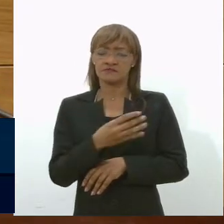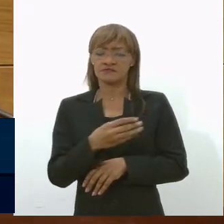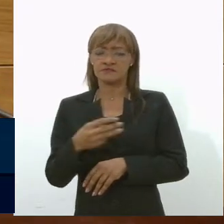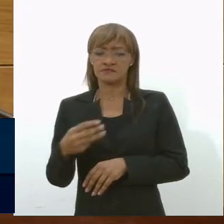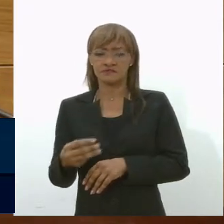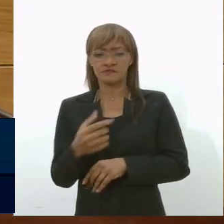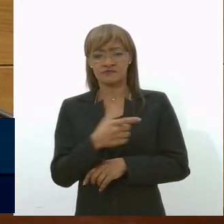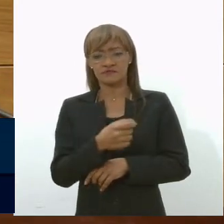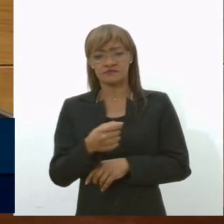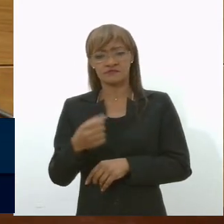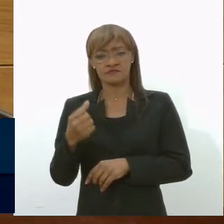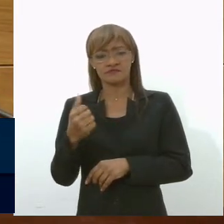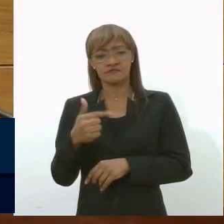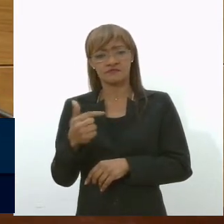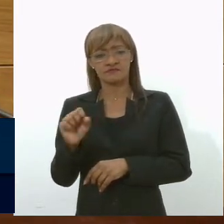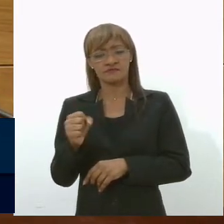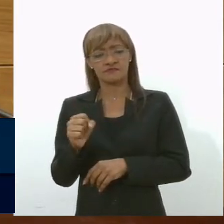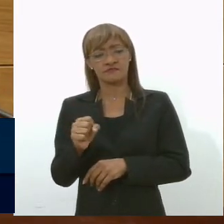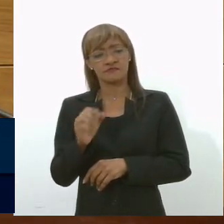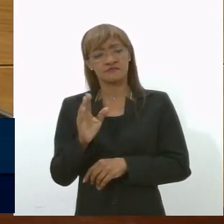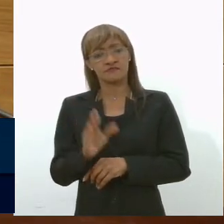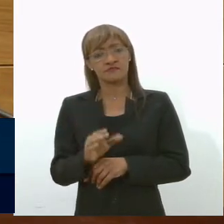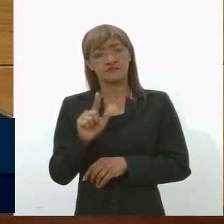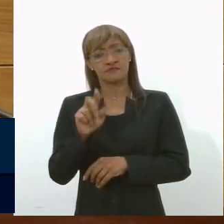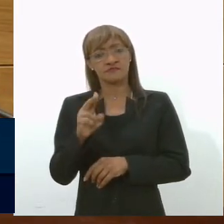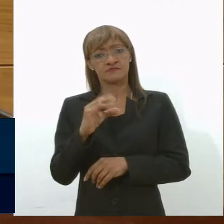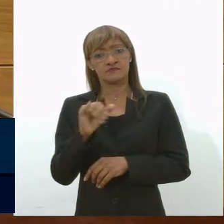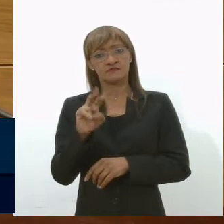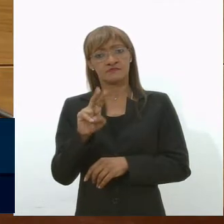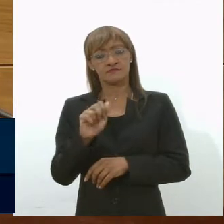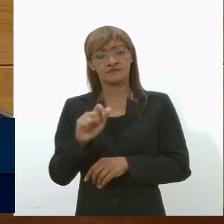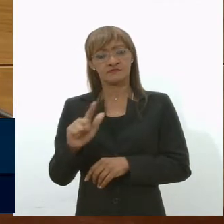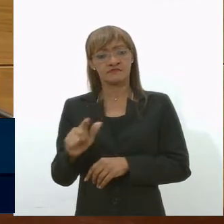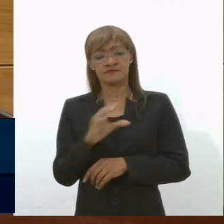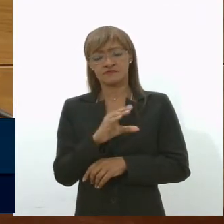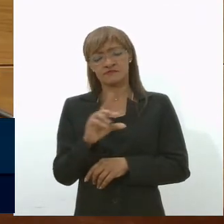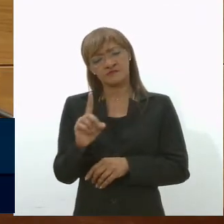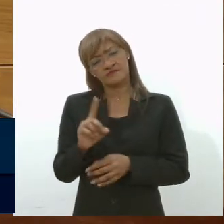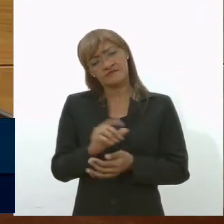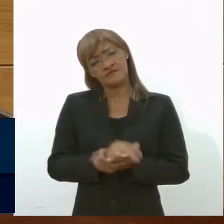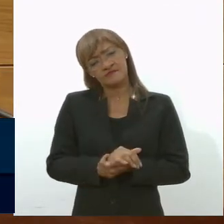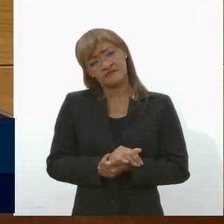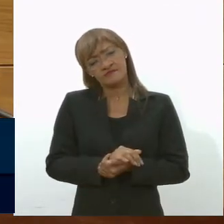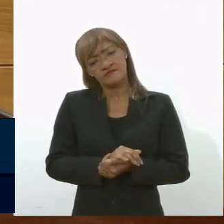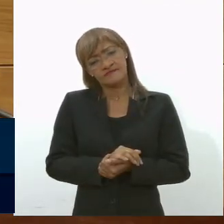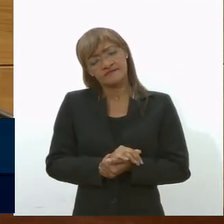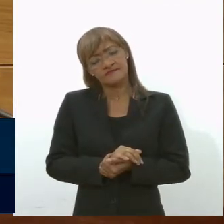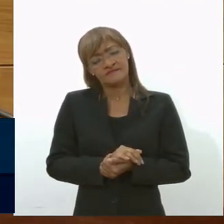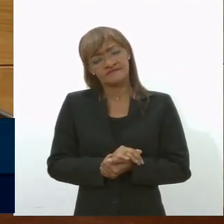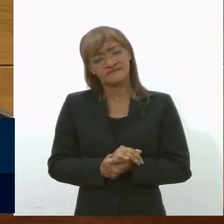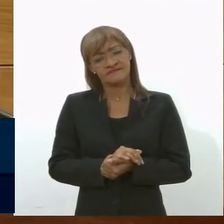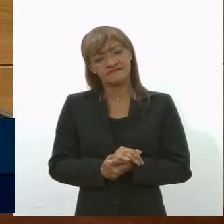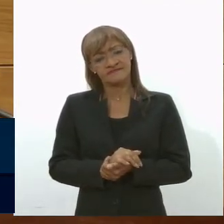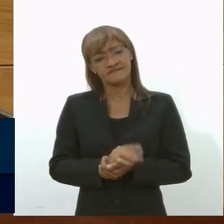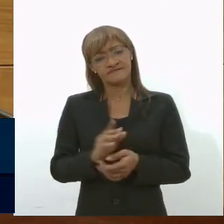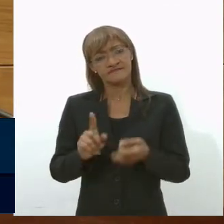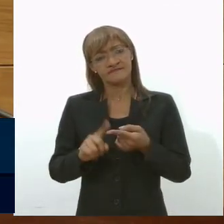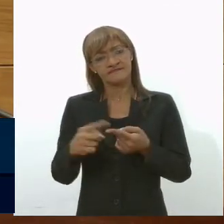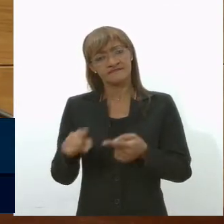022-8490-43-2028. Lucival Santana de Jesus, coordenador de filial, gerência executiva de governo, Aracaju,